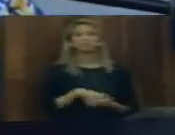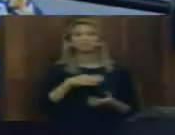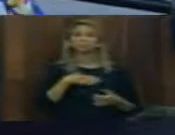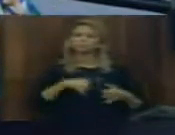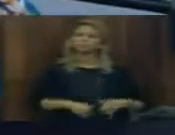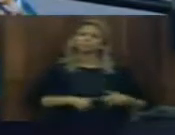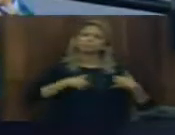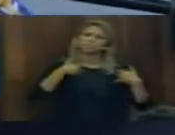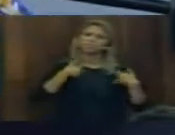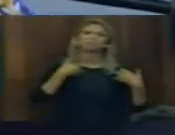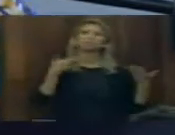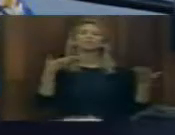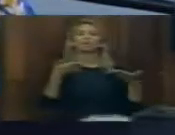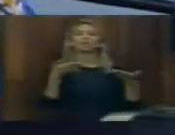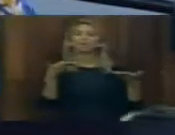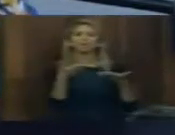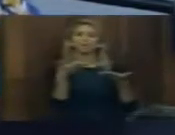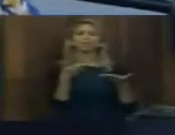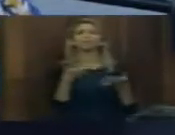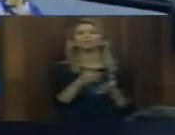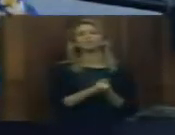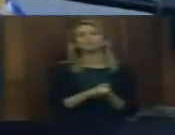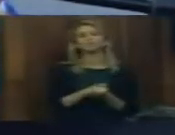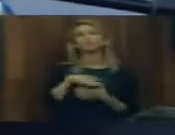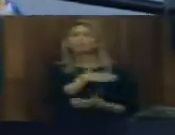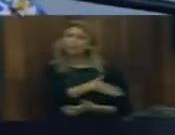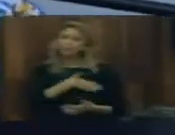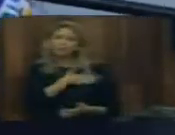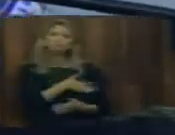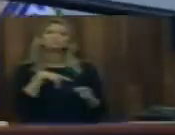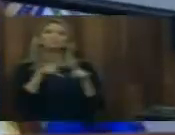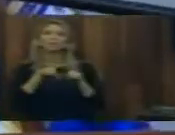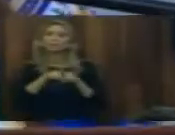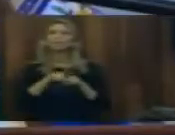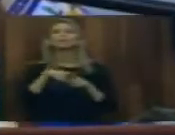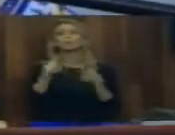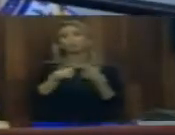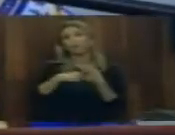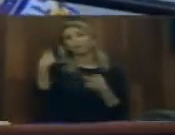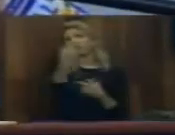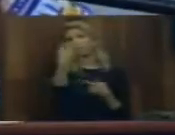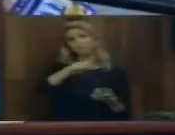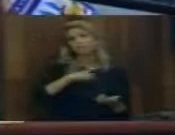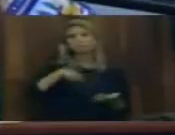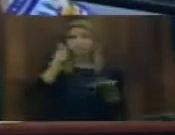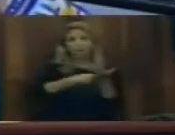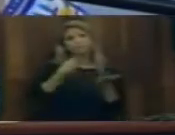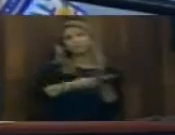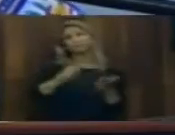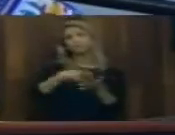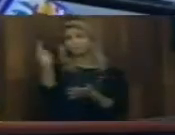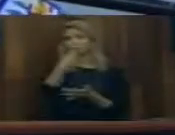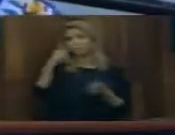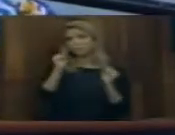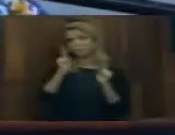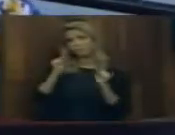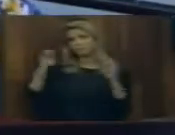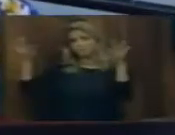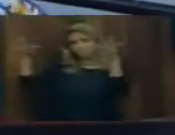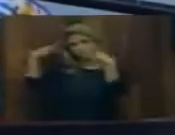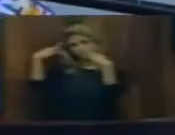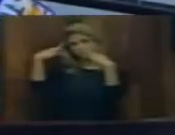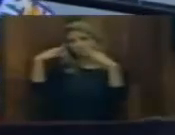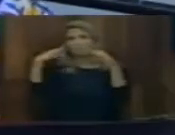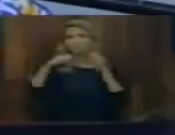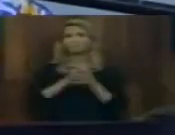satisfação e muito orgulho, né, da nossa luta, está sendo reconhecida diante